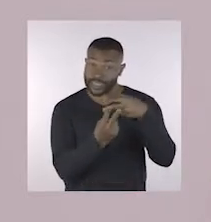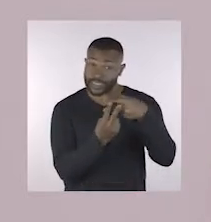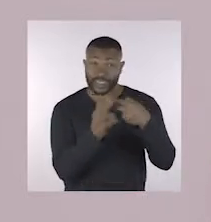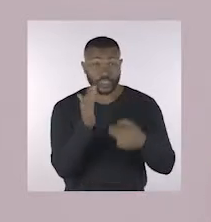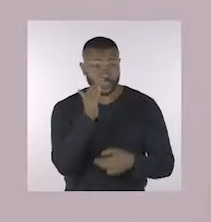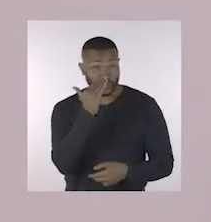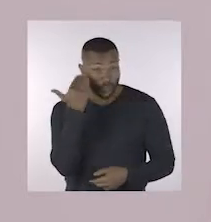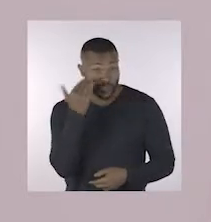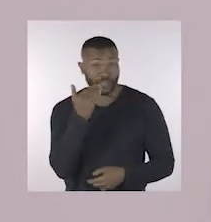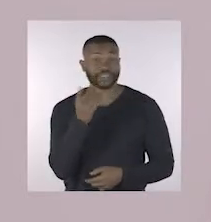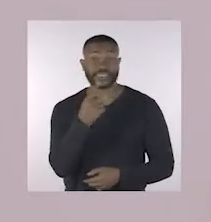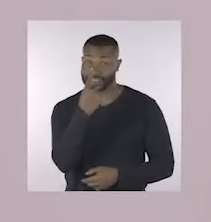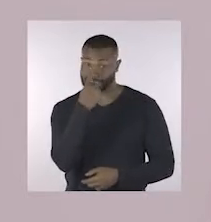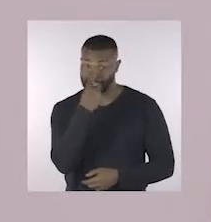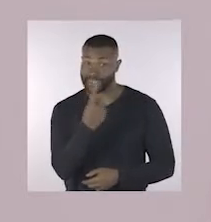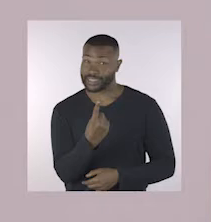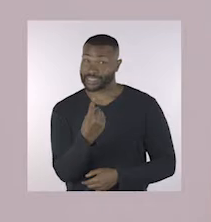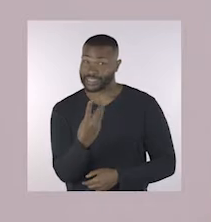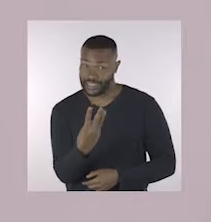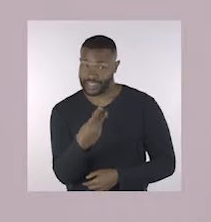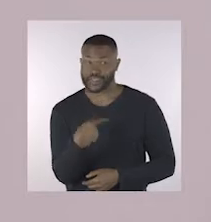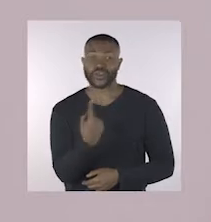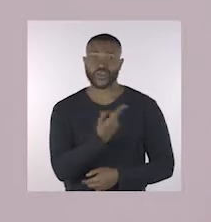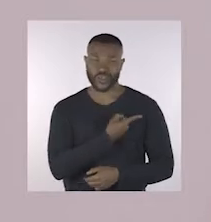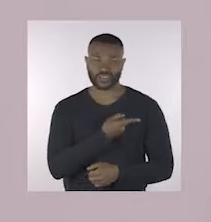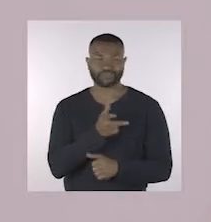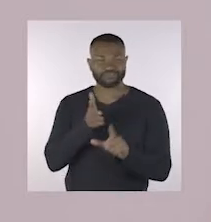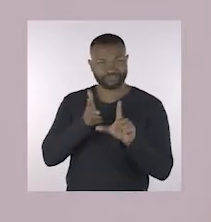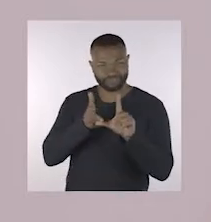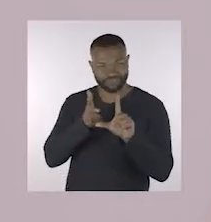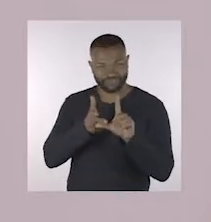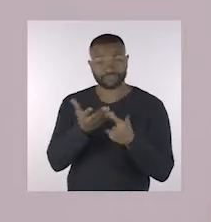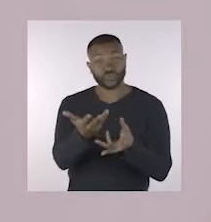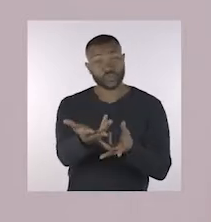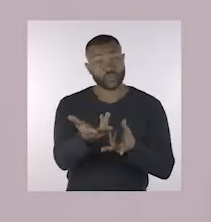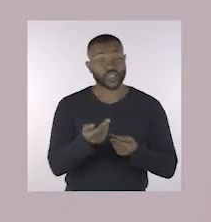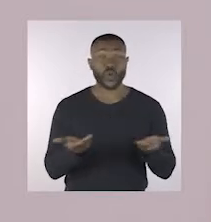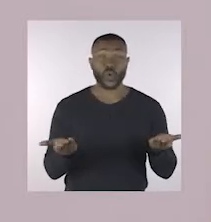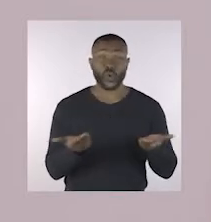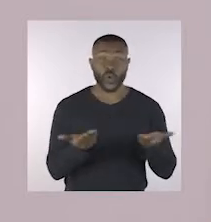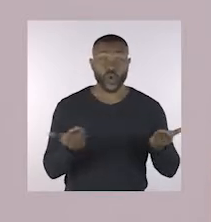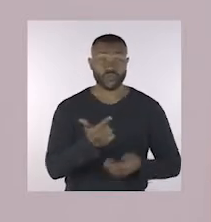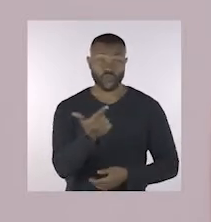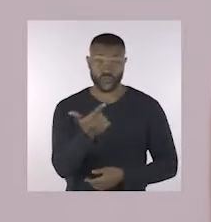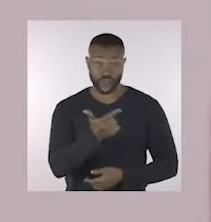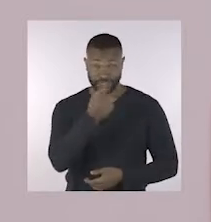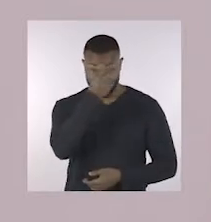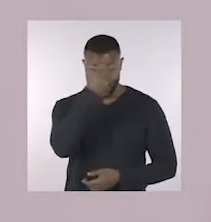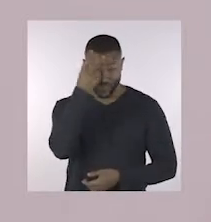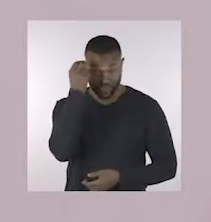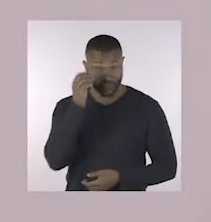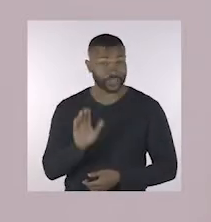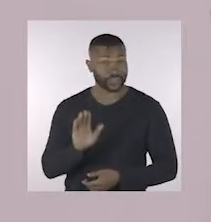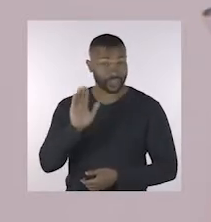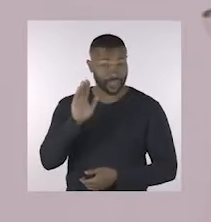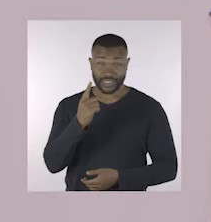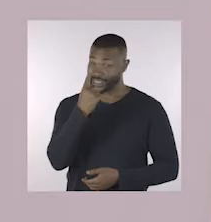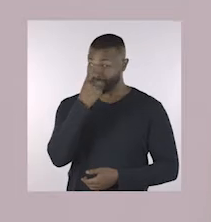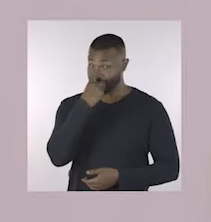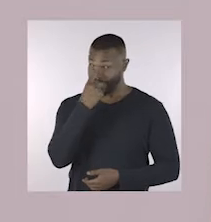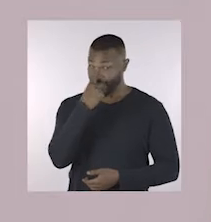ver a hashtag Gilmar e Zara 13 durante a nossa transmissão convido agora o candidato a vice-prefeito